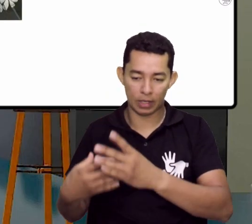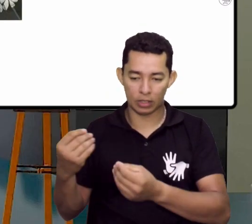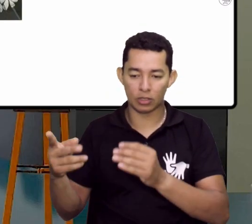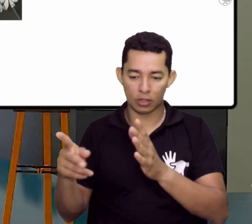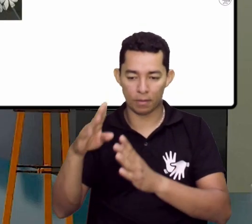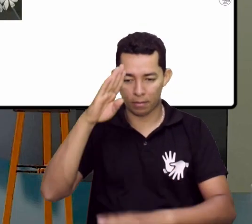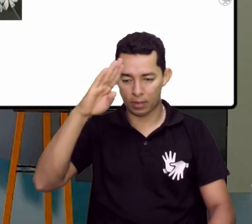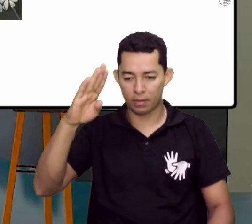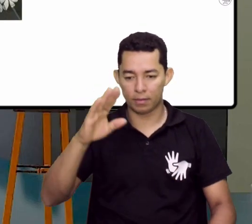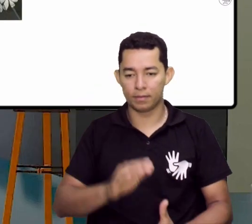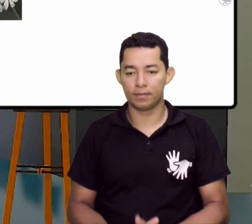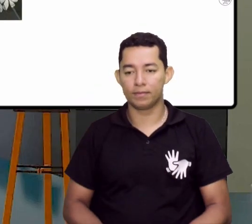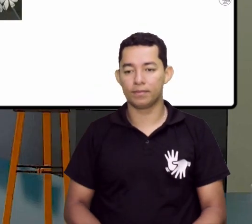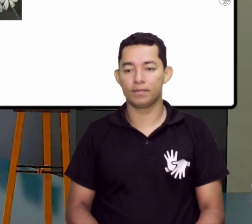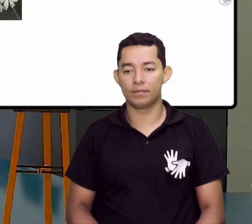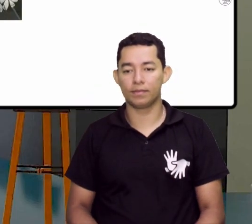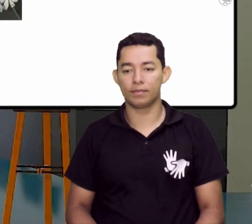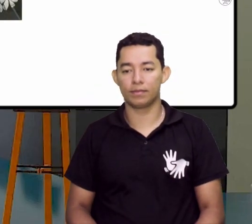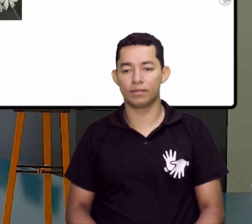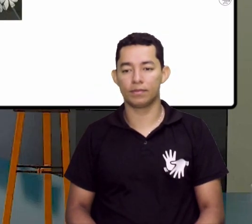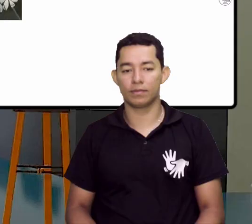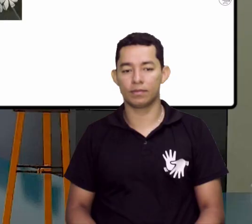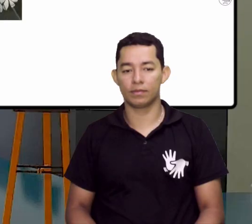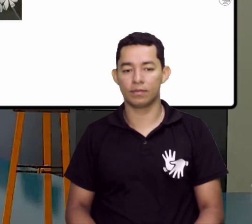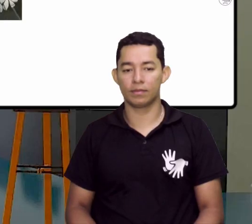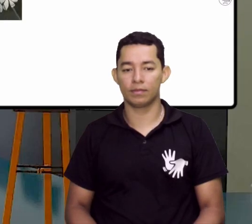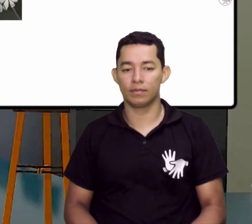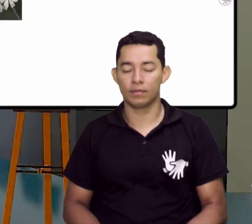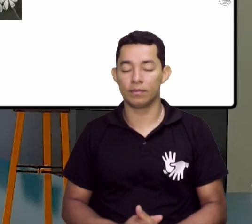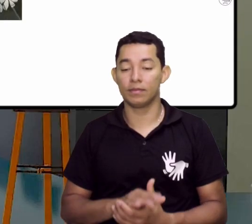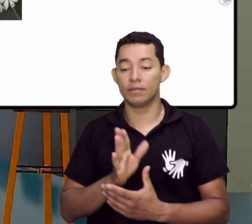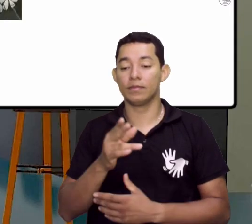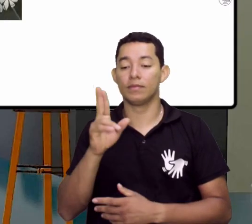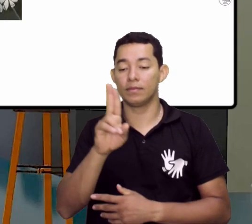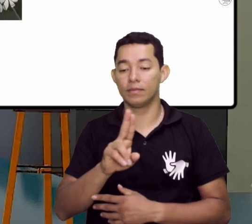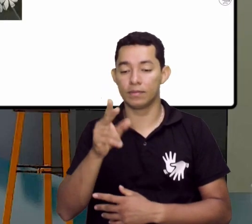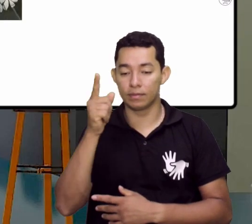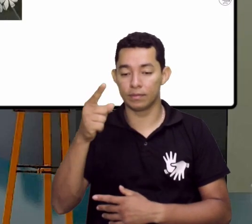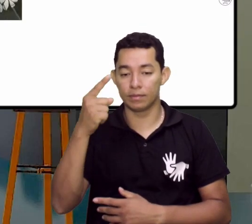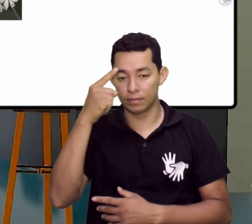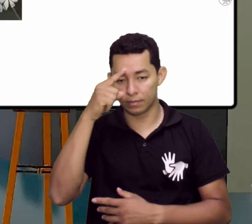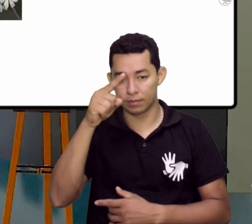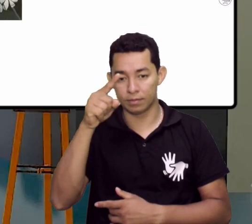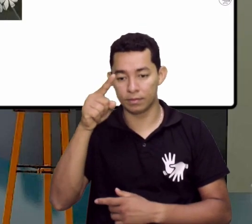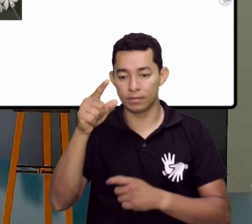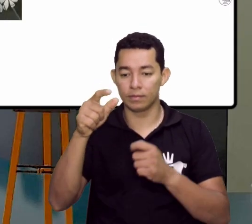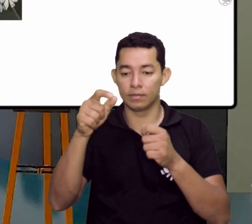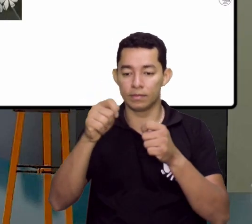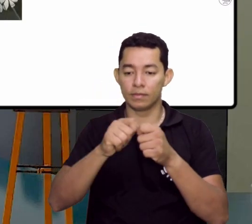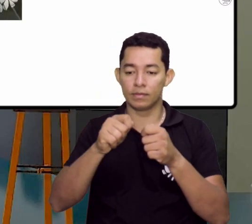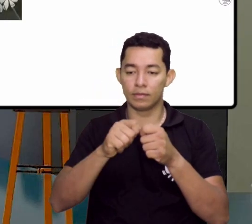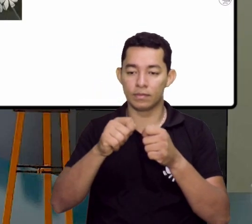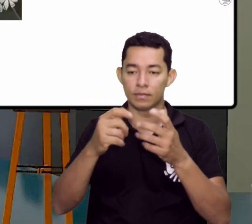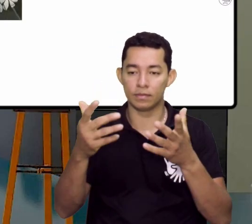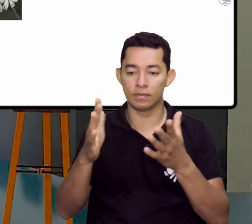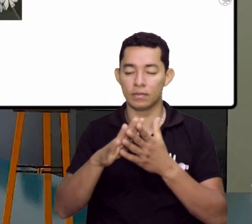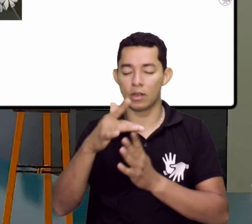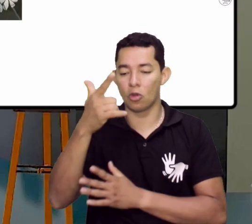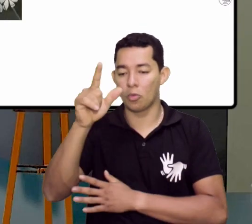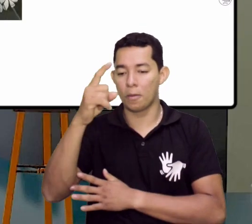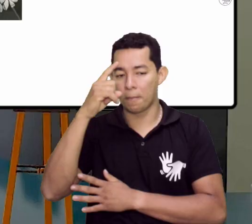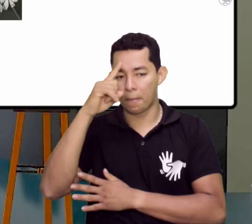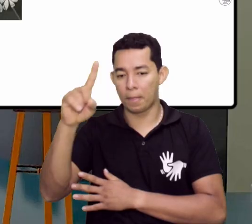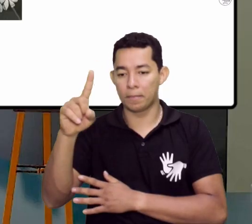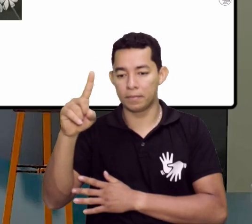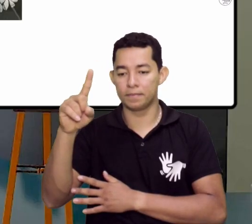intercortando, né, ele usou essa ideia aí para reforçar uma outra ideia,